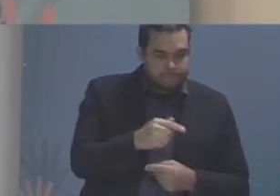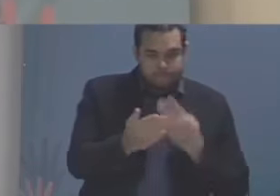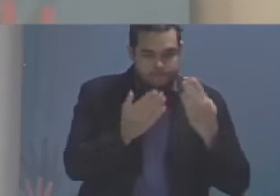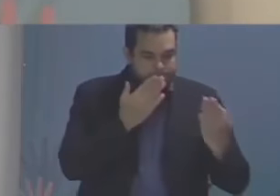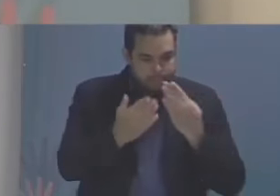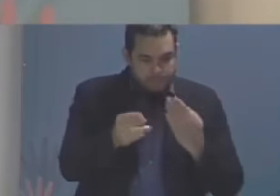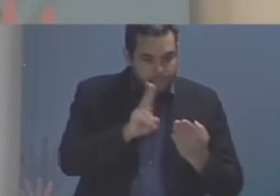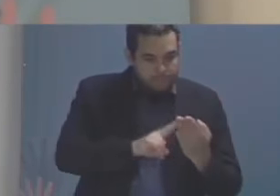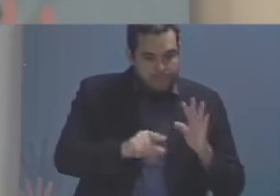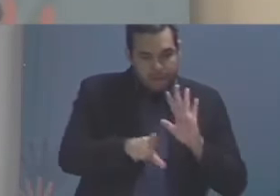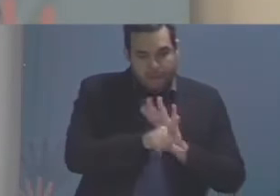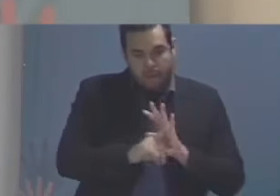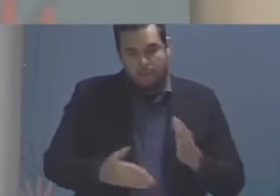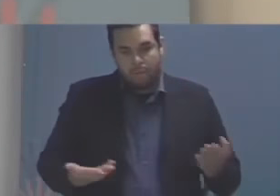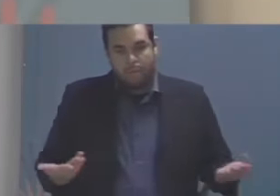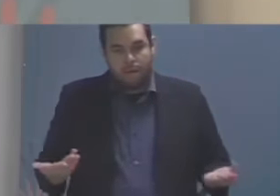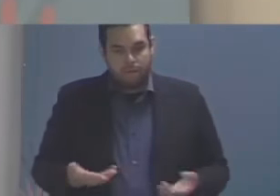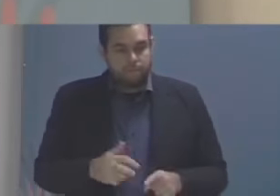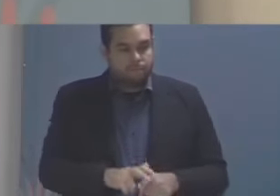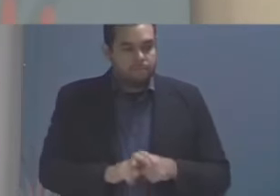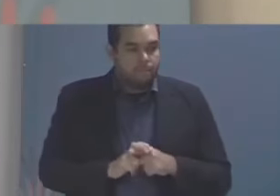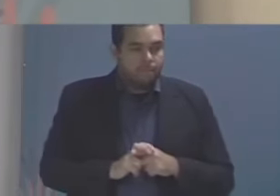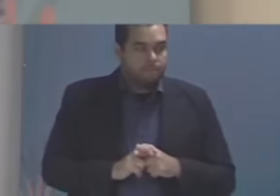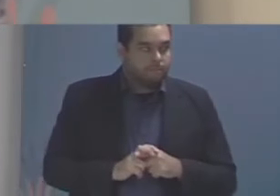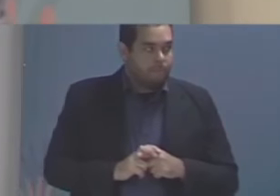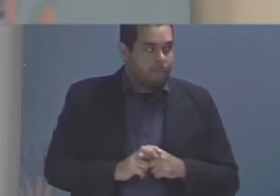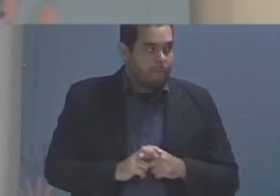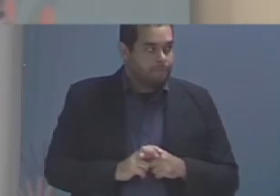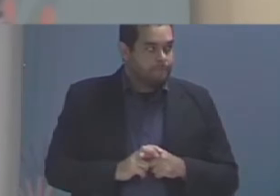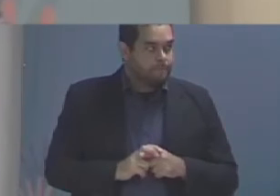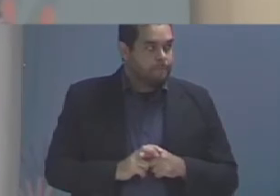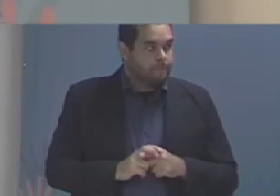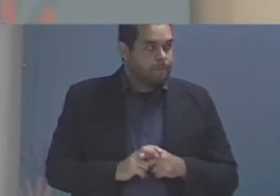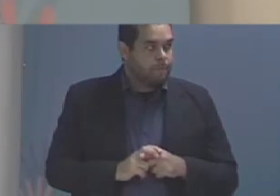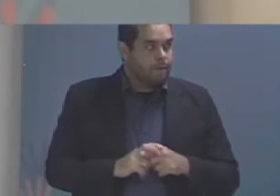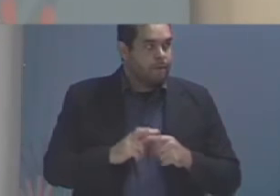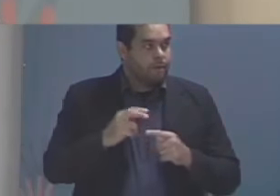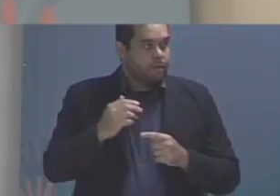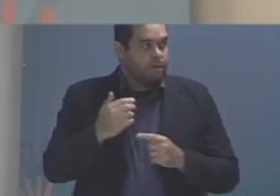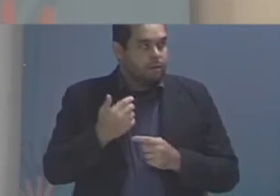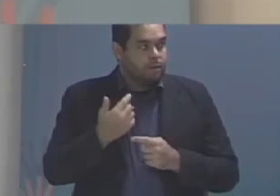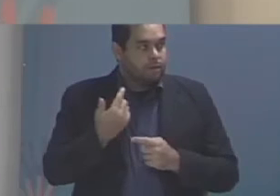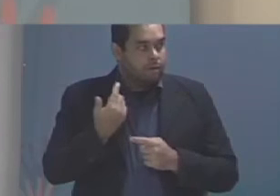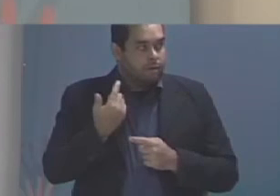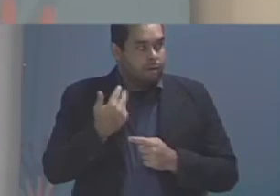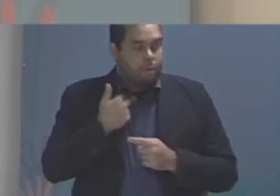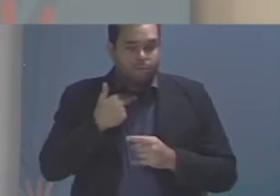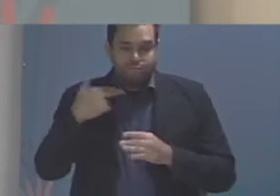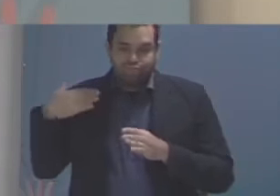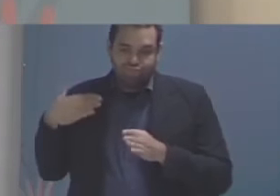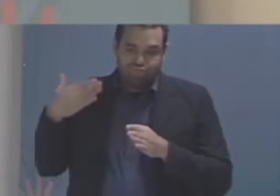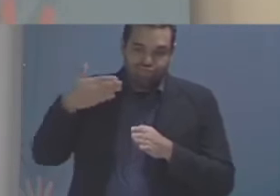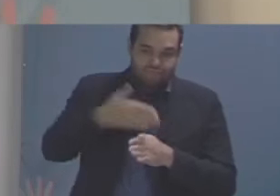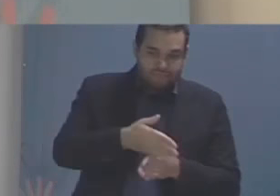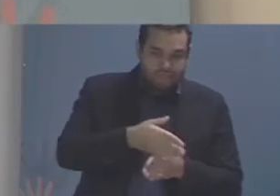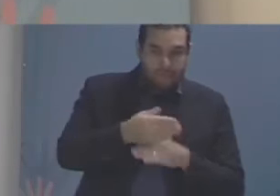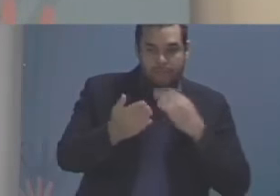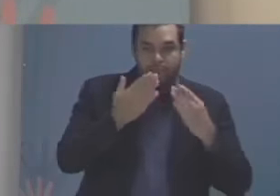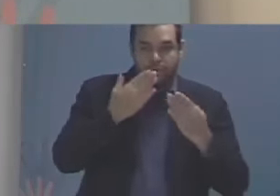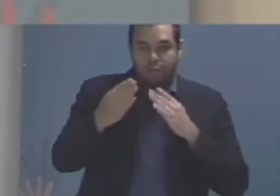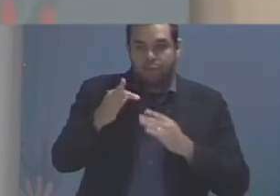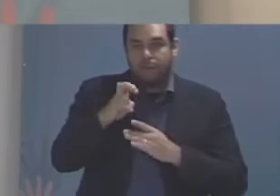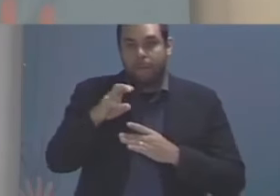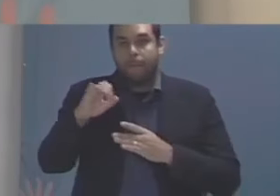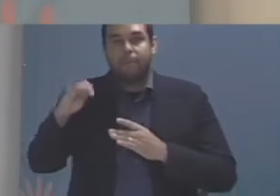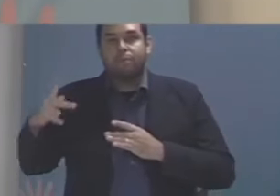a legislação atual. Então, a gente não tem... Eu estou dando uma resposta sincera. A gente não tem muito alcance a pessoa que se intitula psicoterapeuta, por